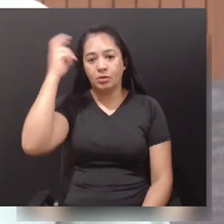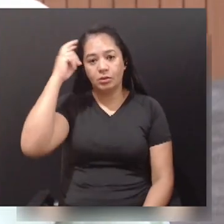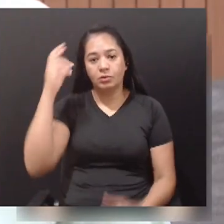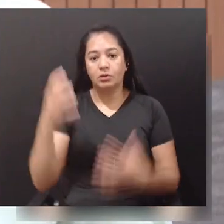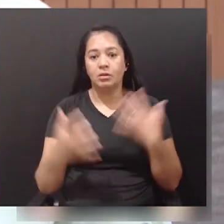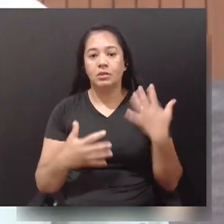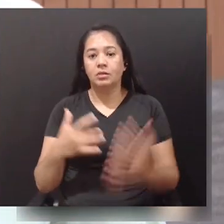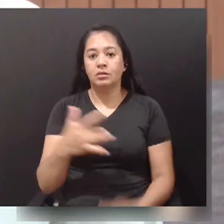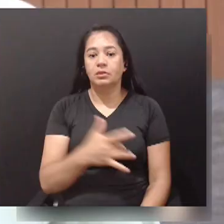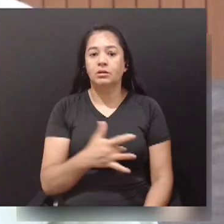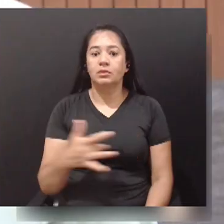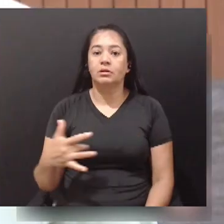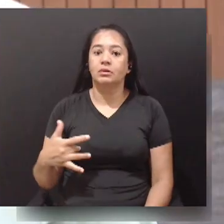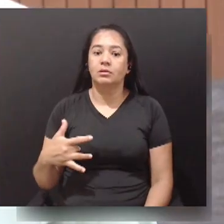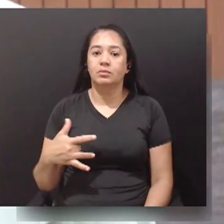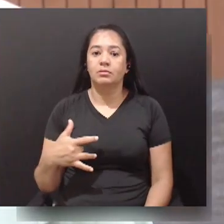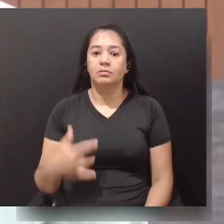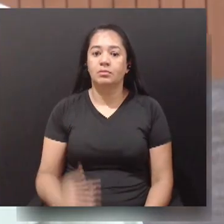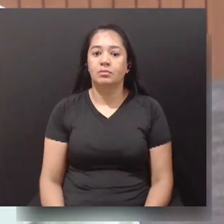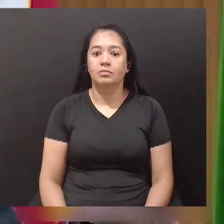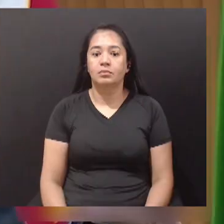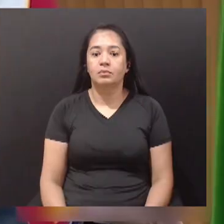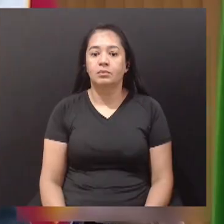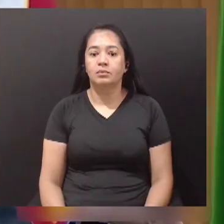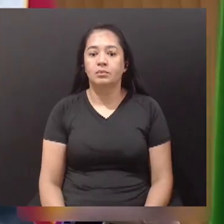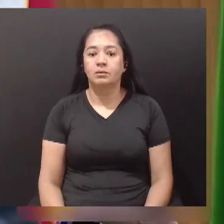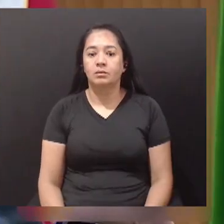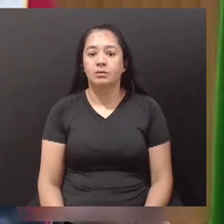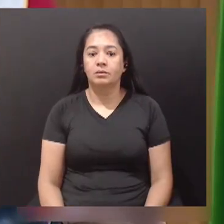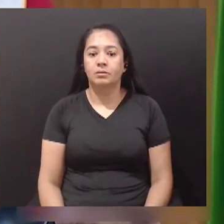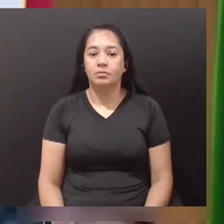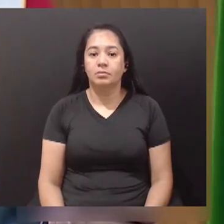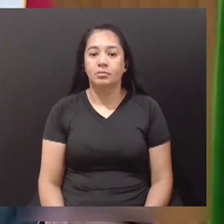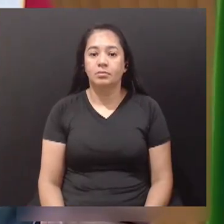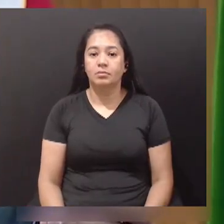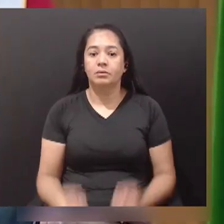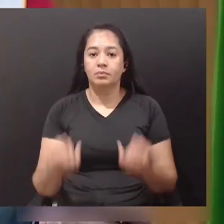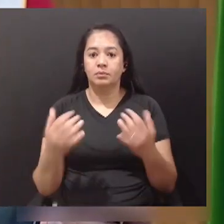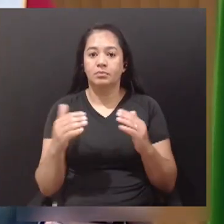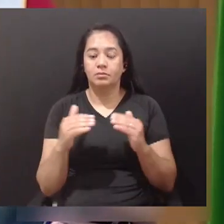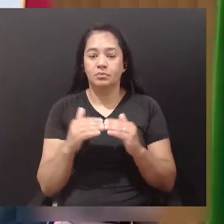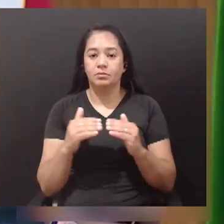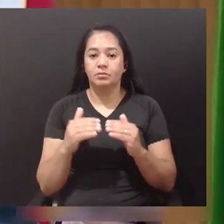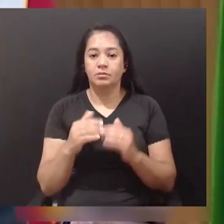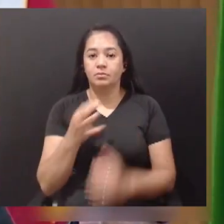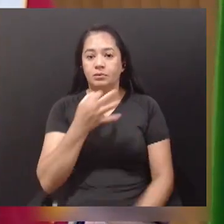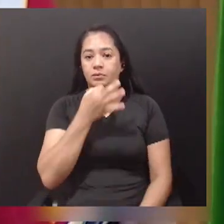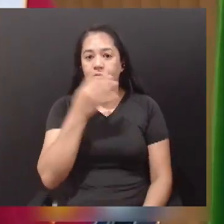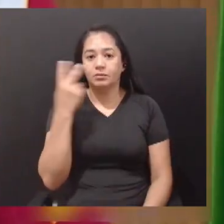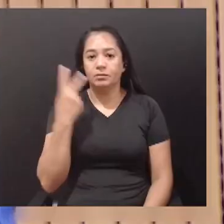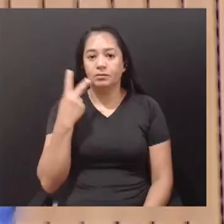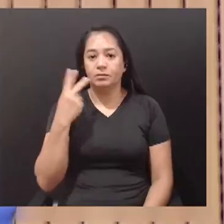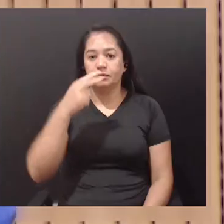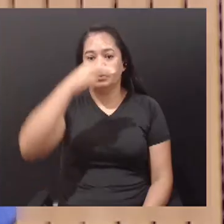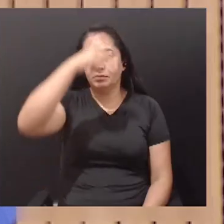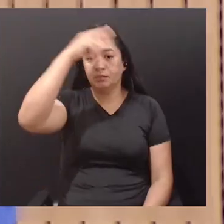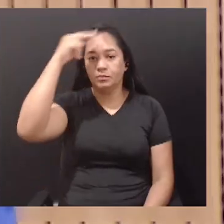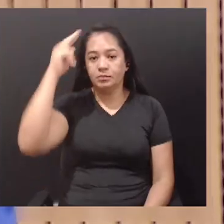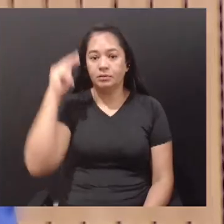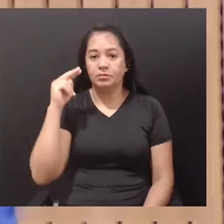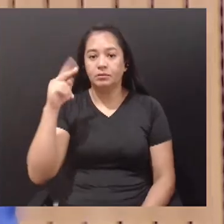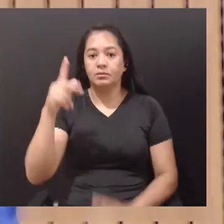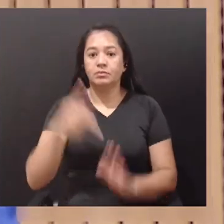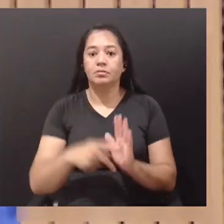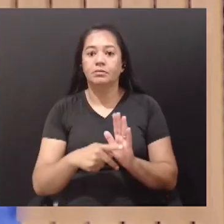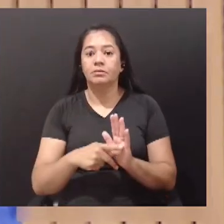saúde, entendeu? E é um projeto importante para Campinas. O parecer favorável foi sugerido pelo vereador Nick Schneider ao projeto de